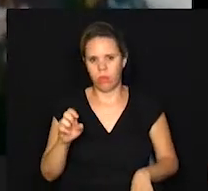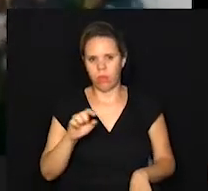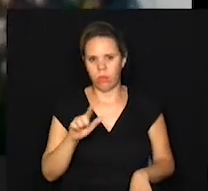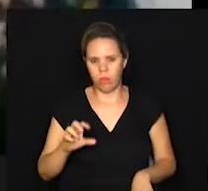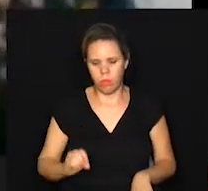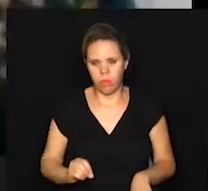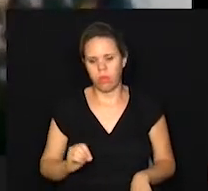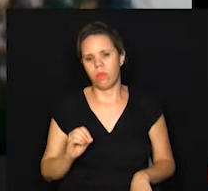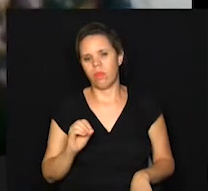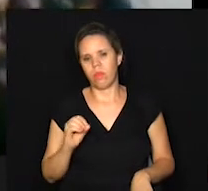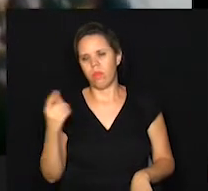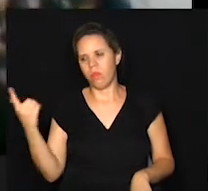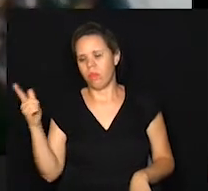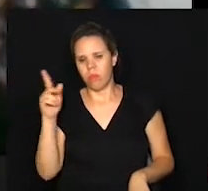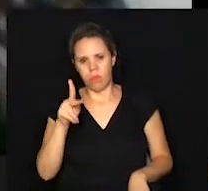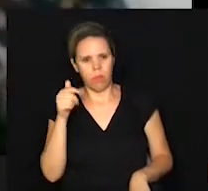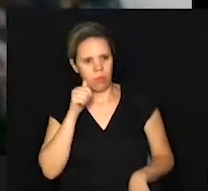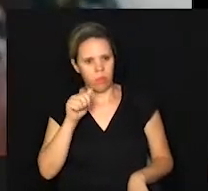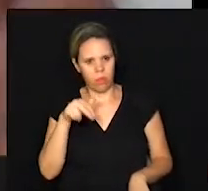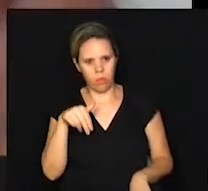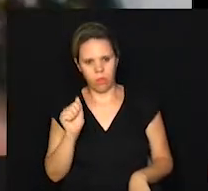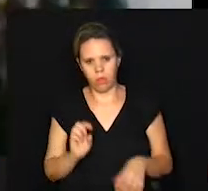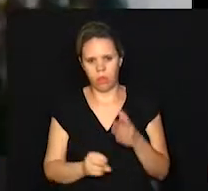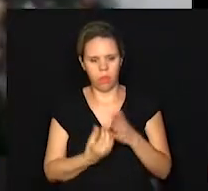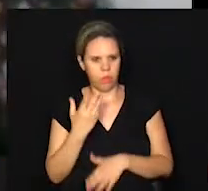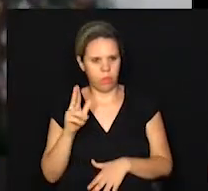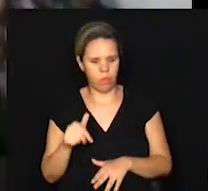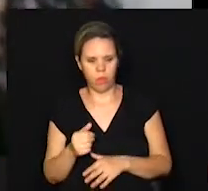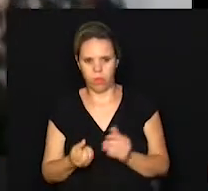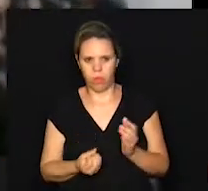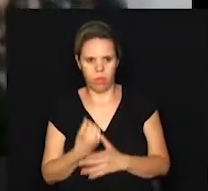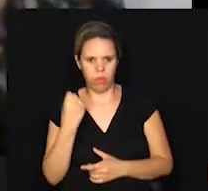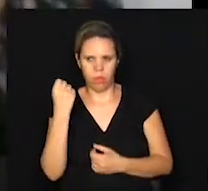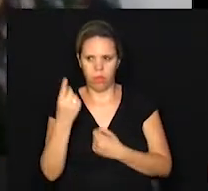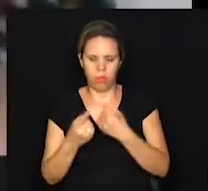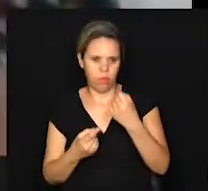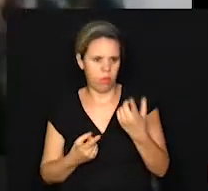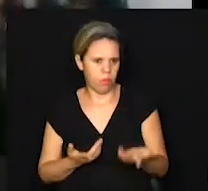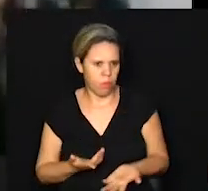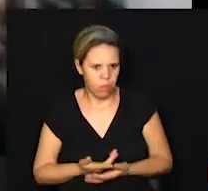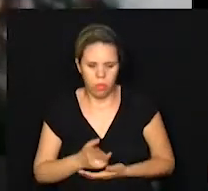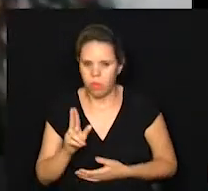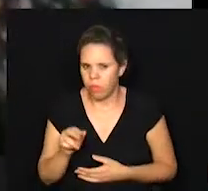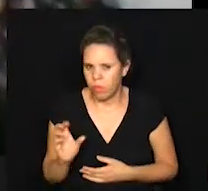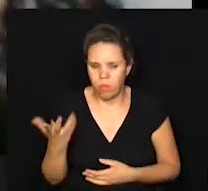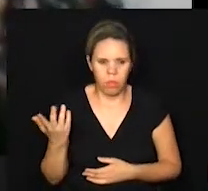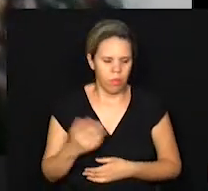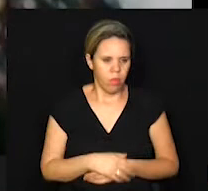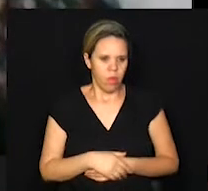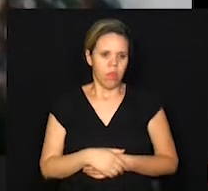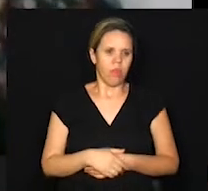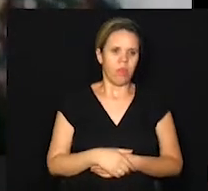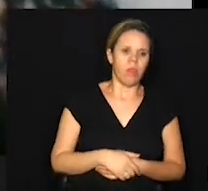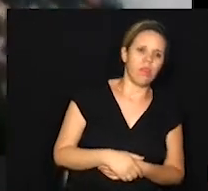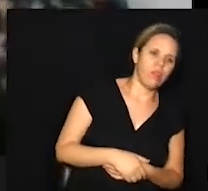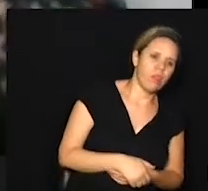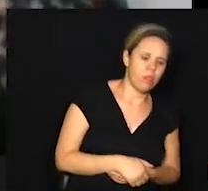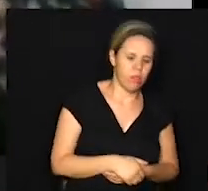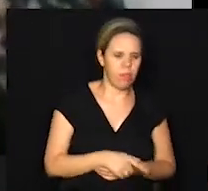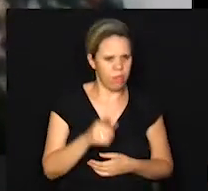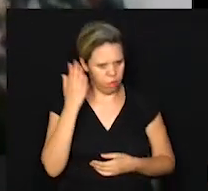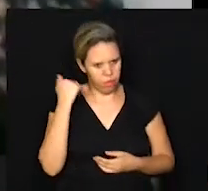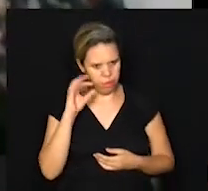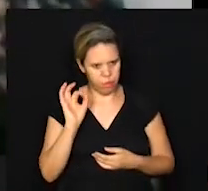aconteceu. Isso, os eventos. Camila, isso nunca aconteceu. Você está me